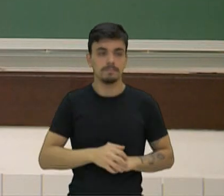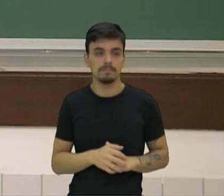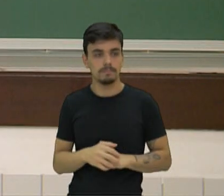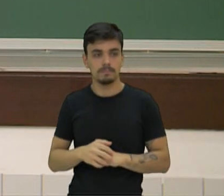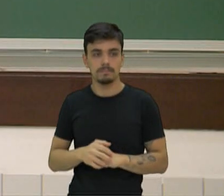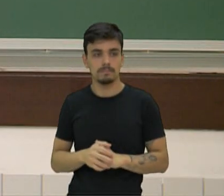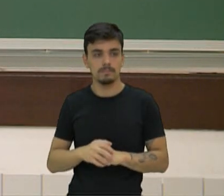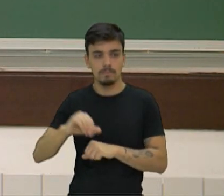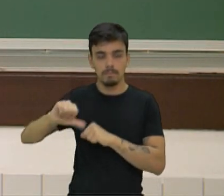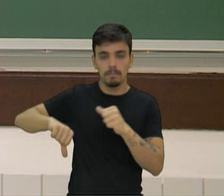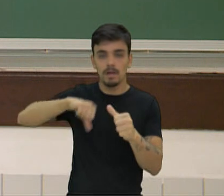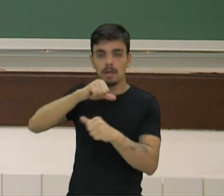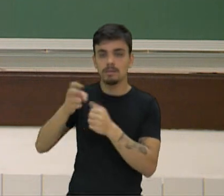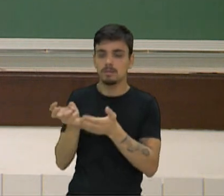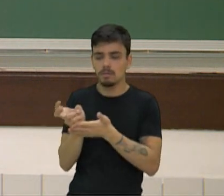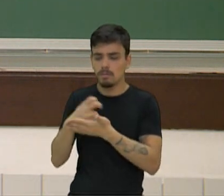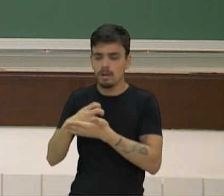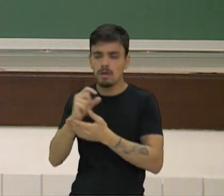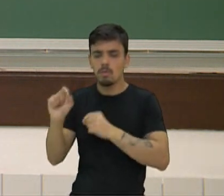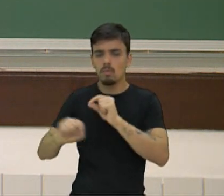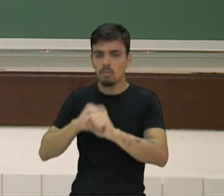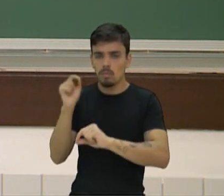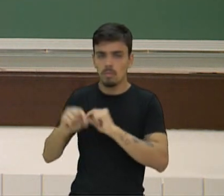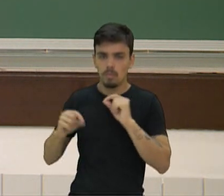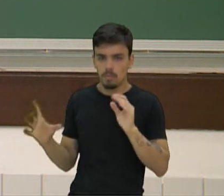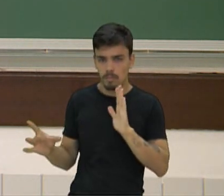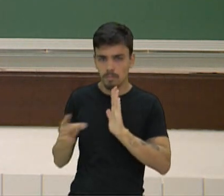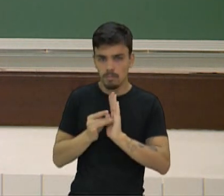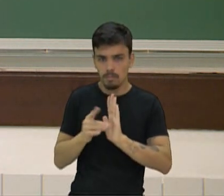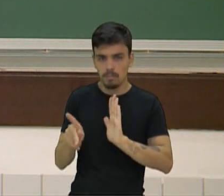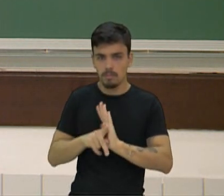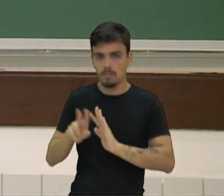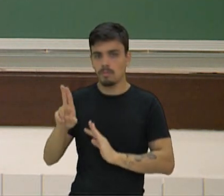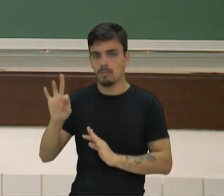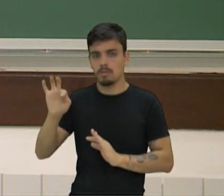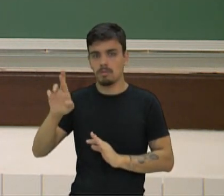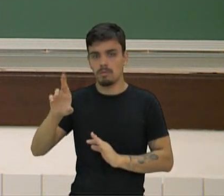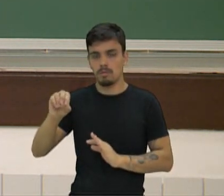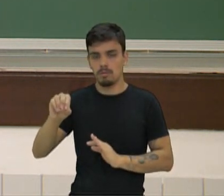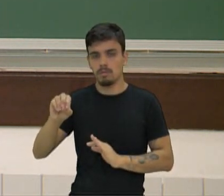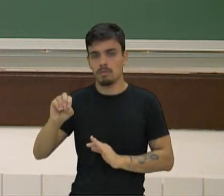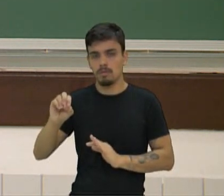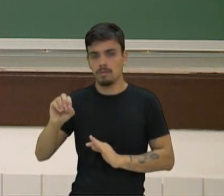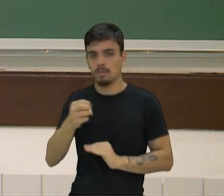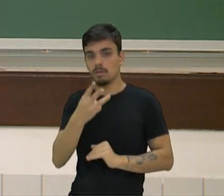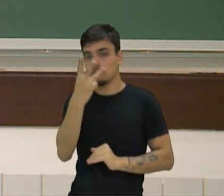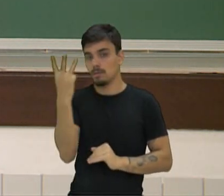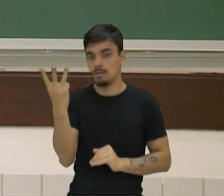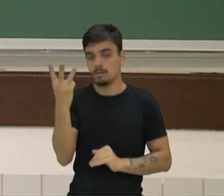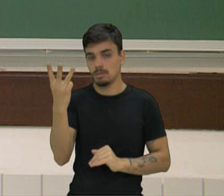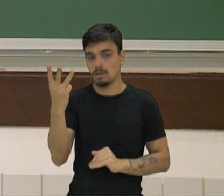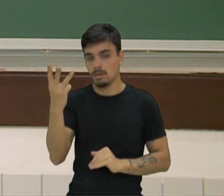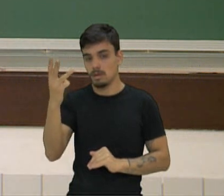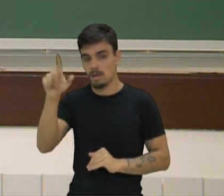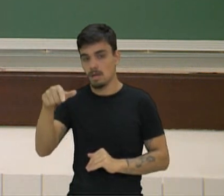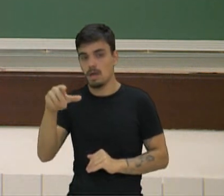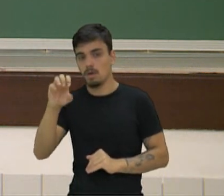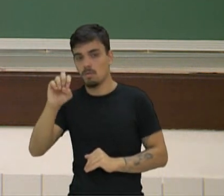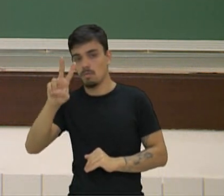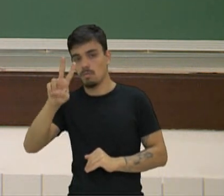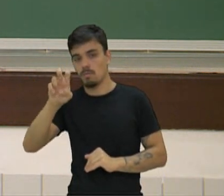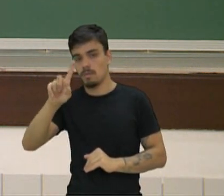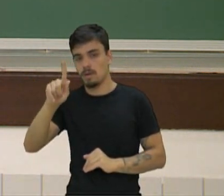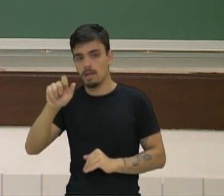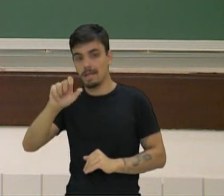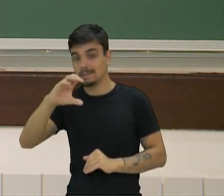esse embrião e esse embriãozinho vai ser implantado no útero de uma terceira ovelha, né, que seria a ovelha